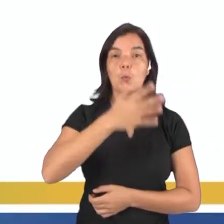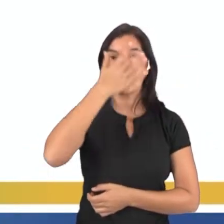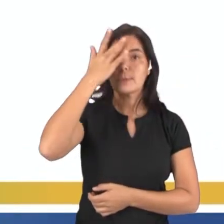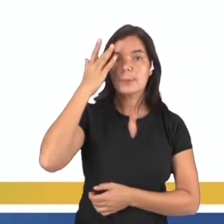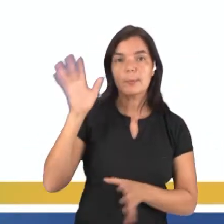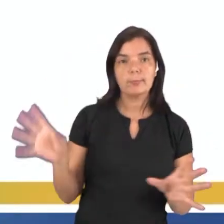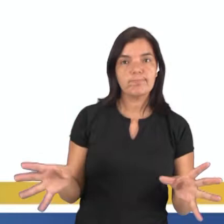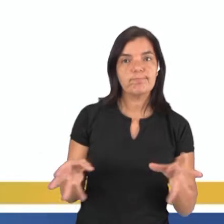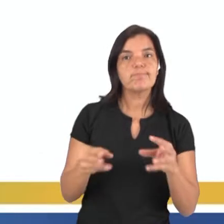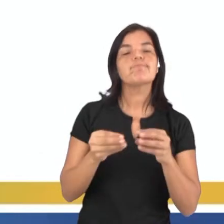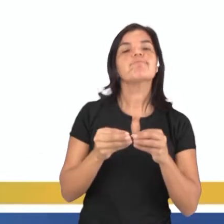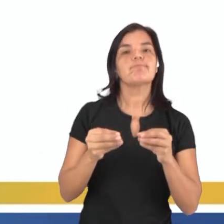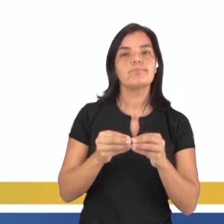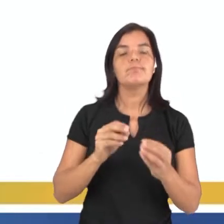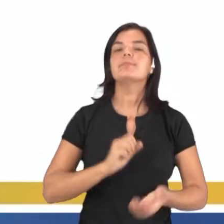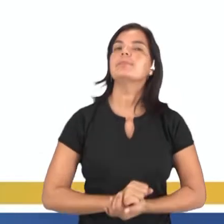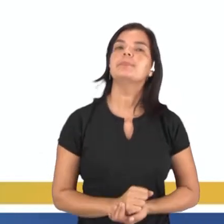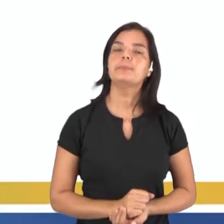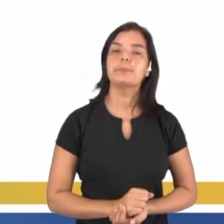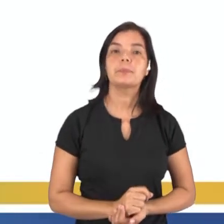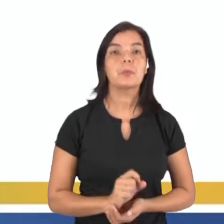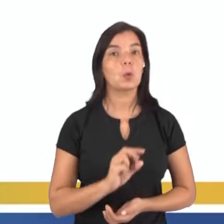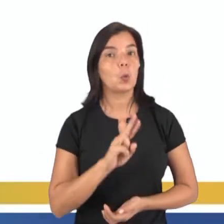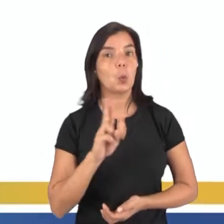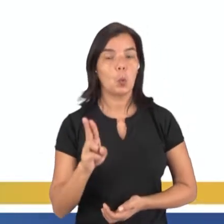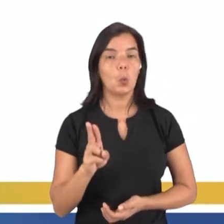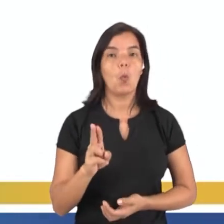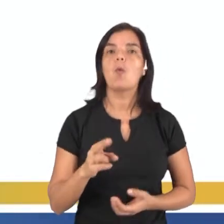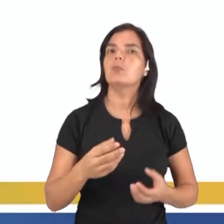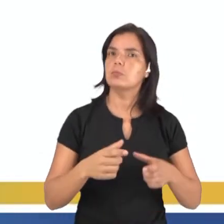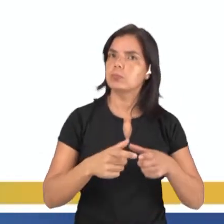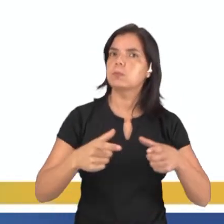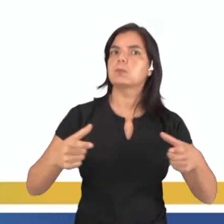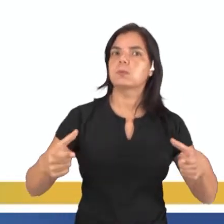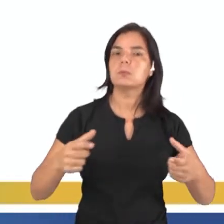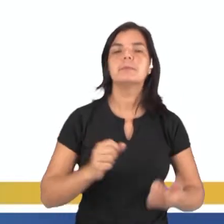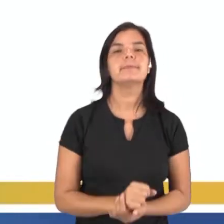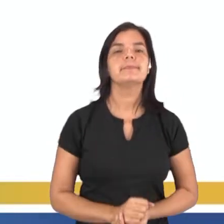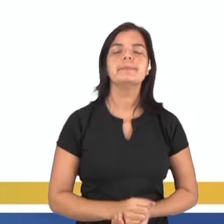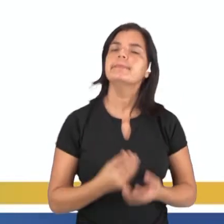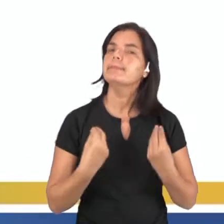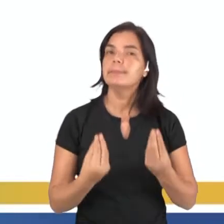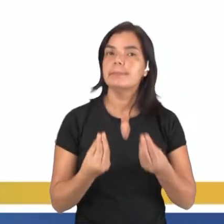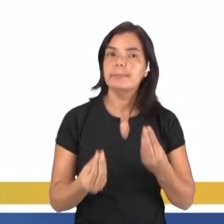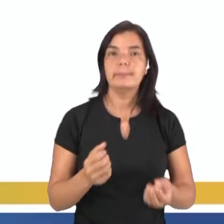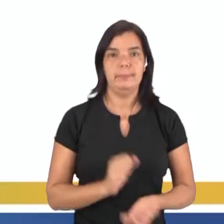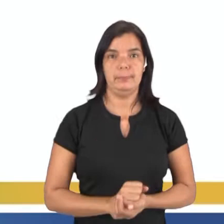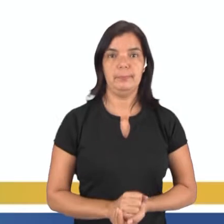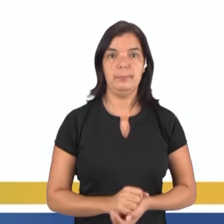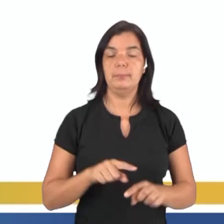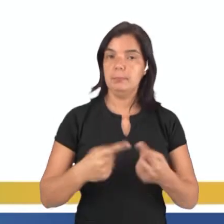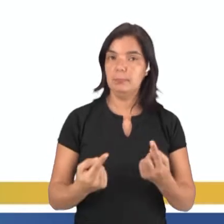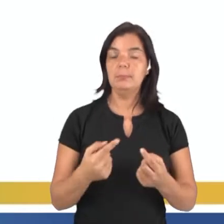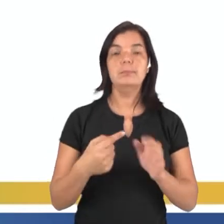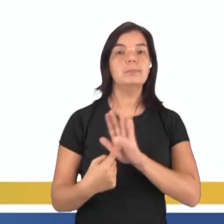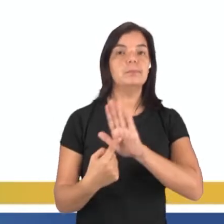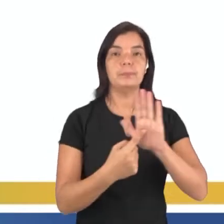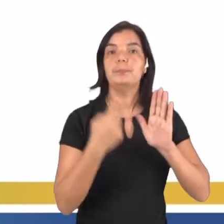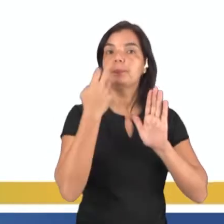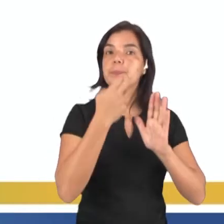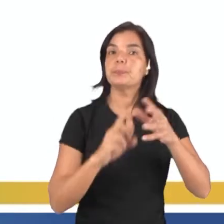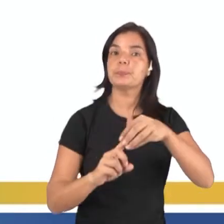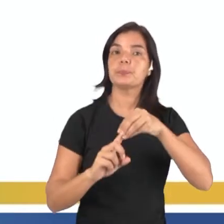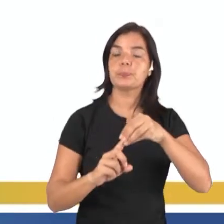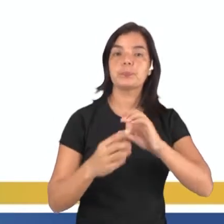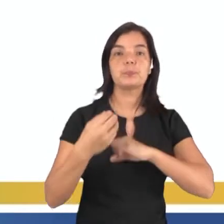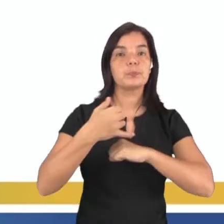mais restrito, né? Ou até muitas pessoas. Para que serve? Fazemos uma apresentação oral com o objetivo